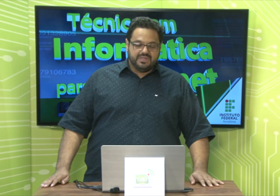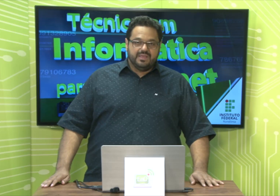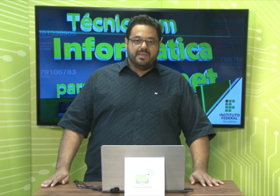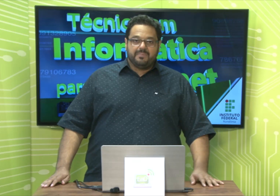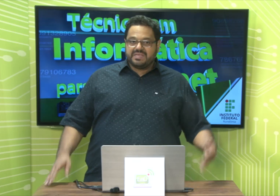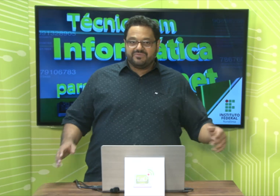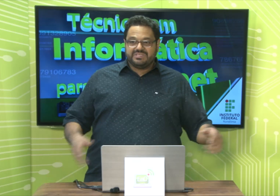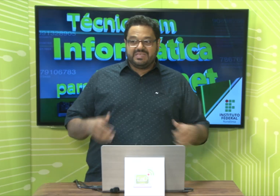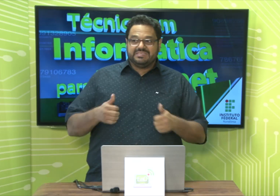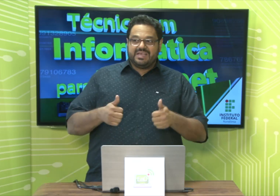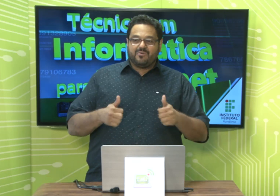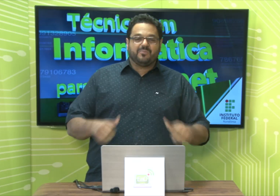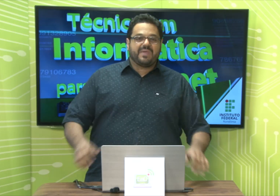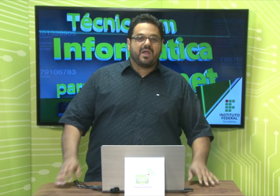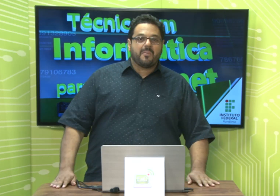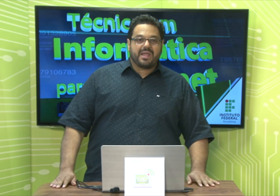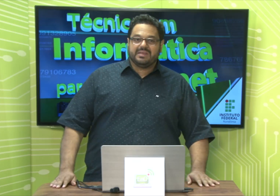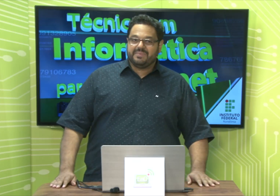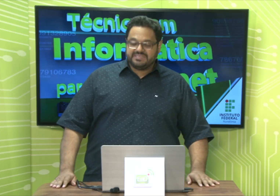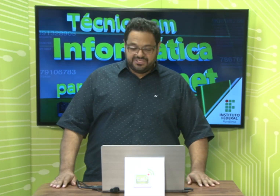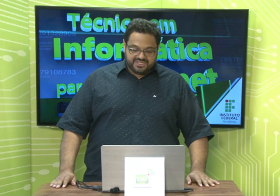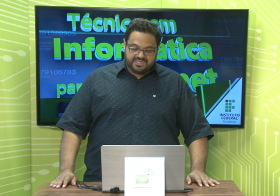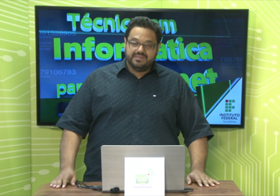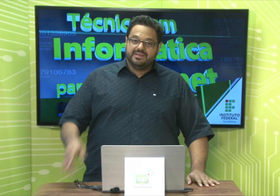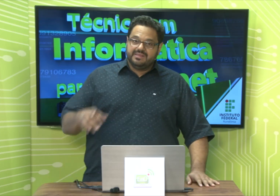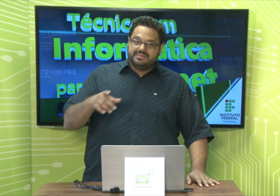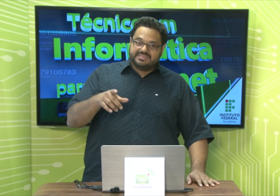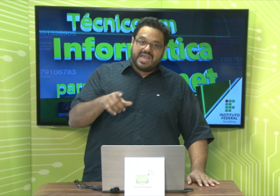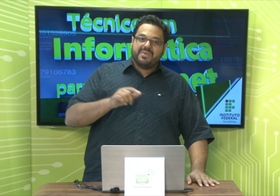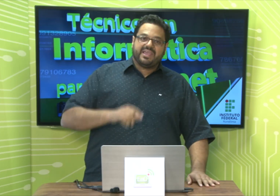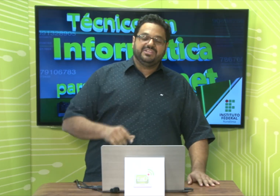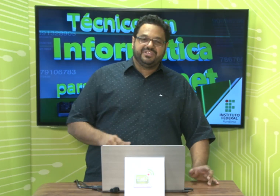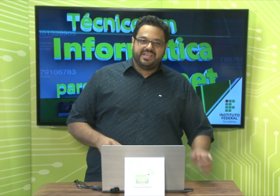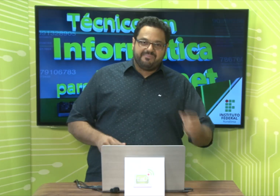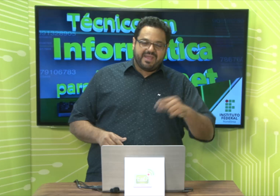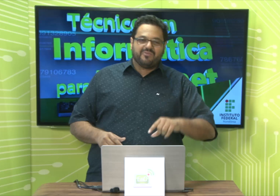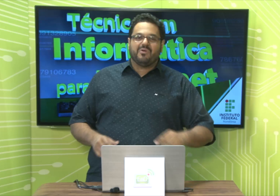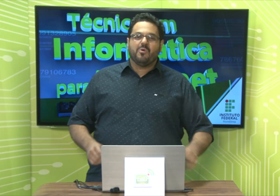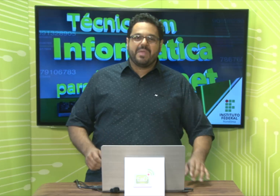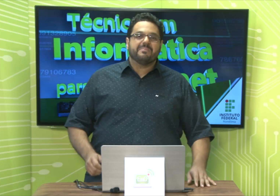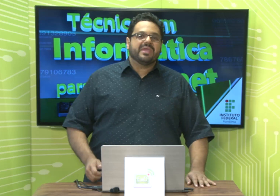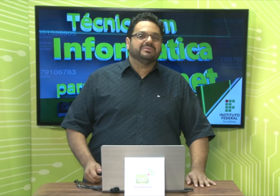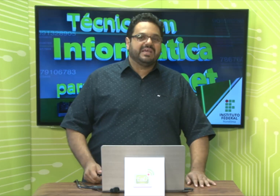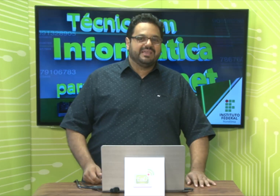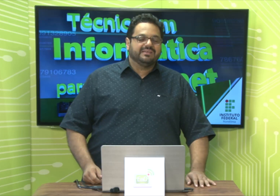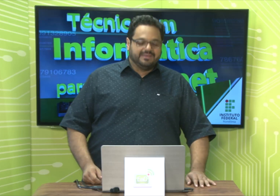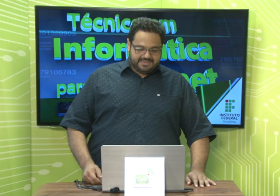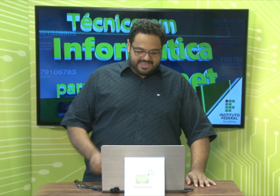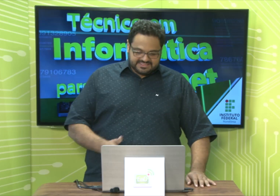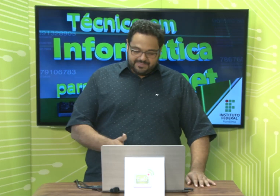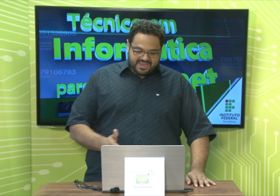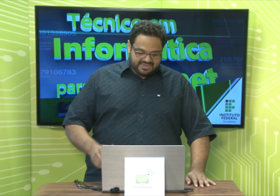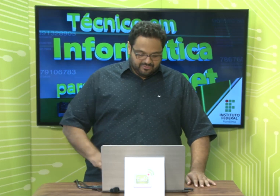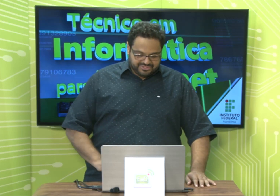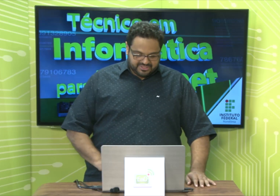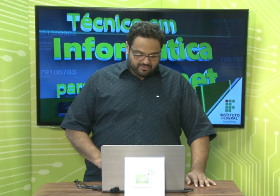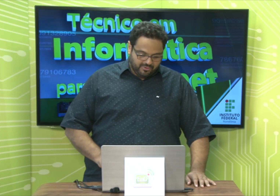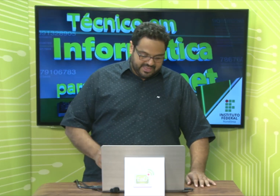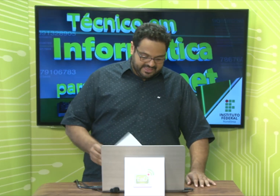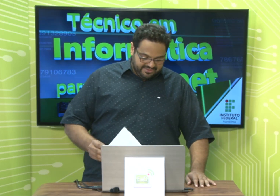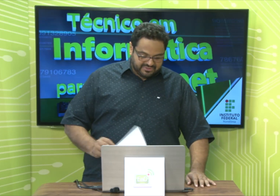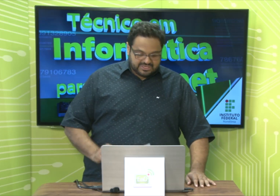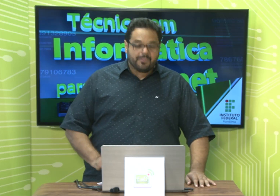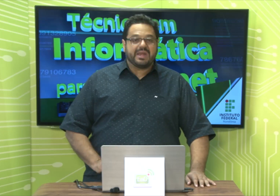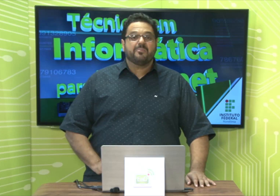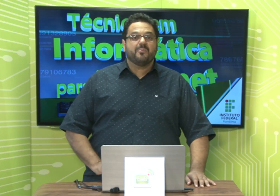hoje, mas se você quiser pegar uma máquina mais antiga, saiba que é antiga e pague um valor bem menos aí, né? Essa máquina, do jeito que eu